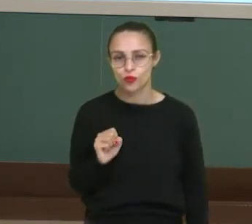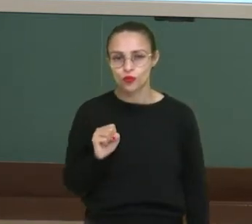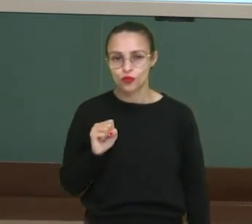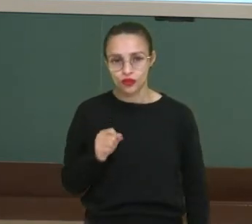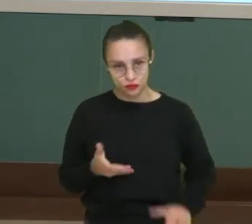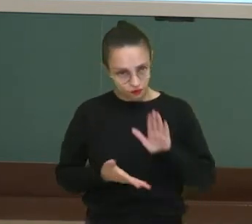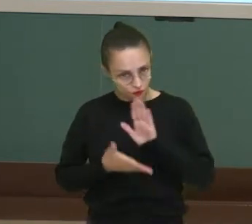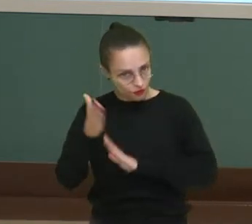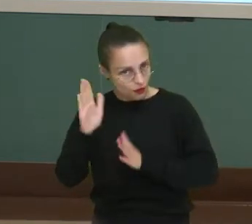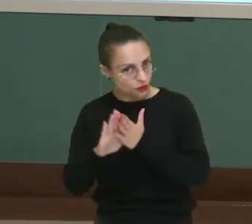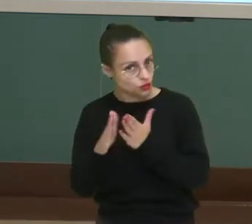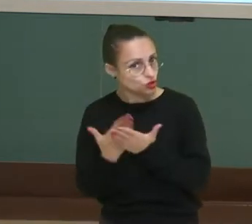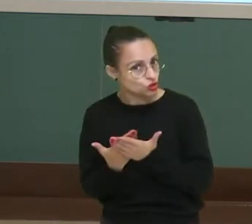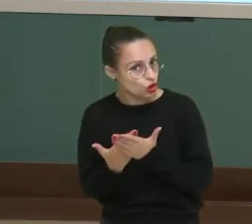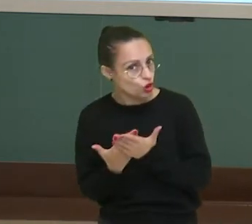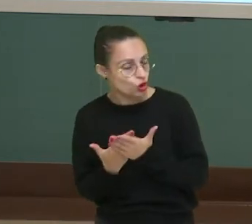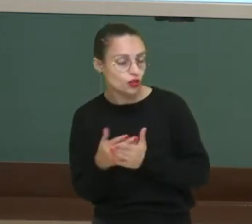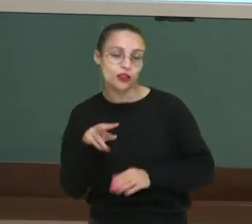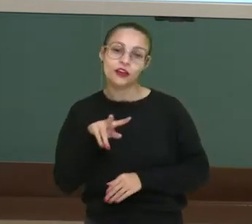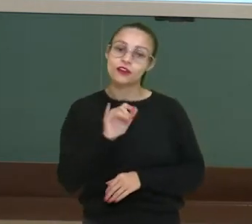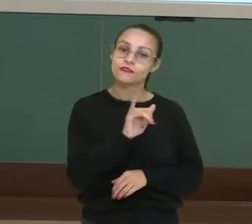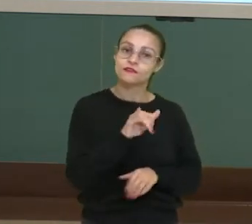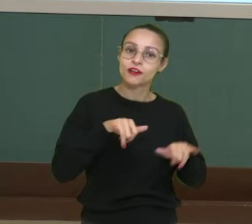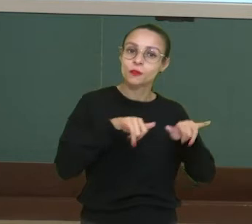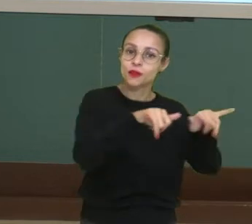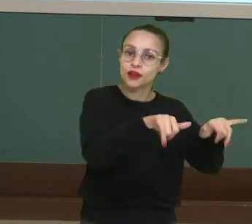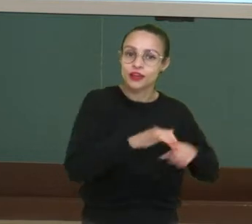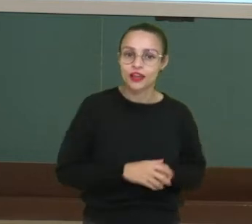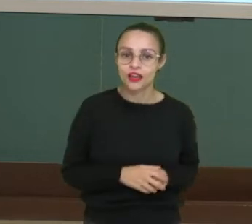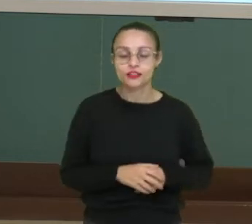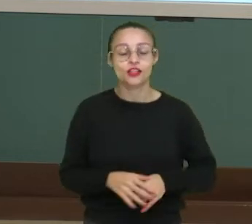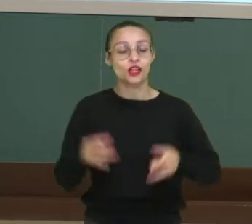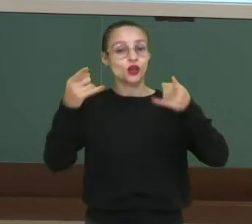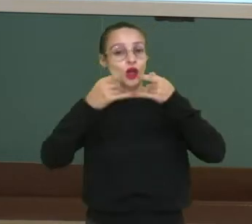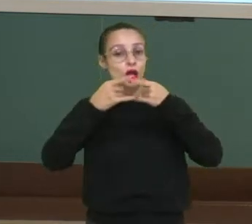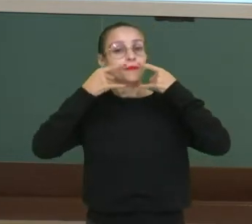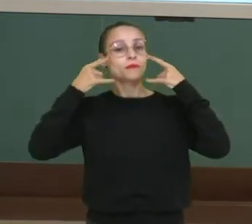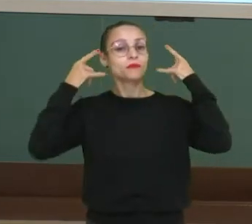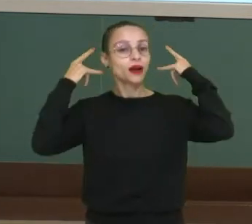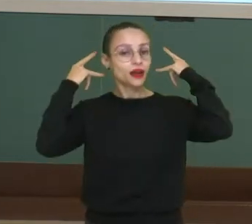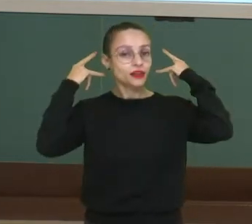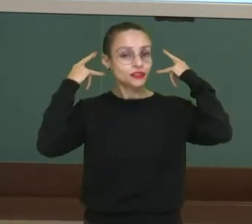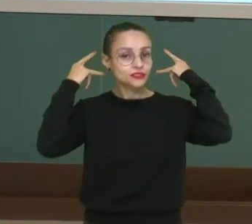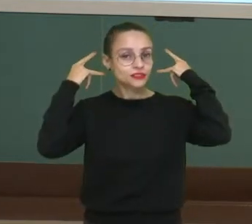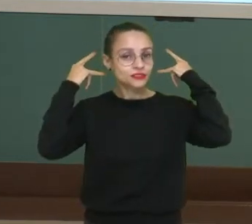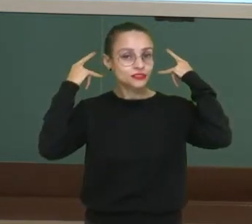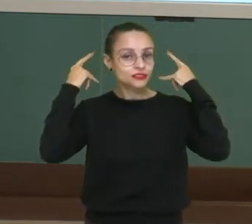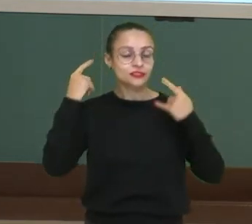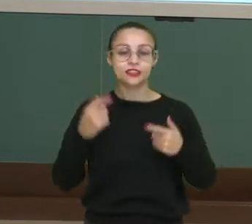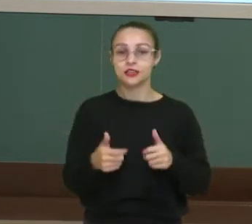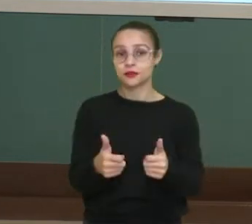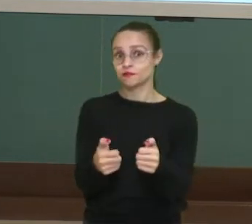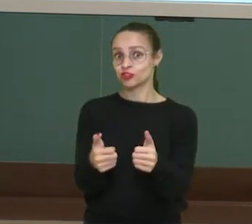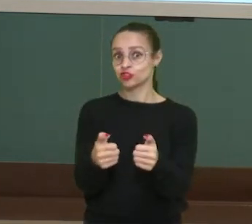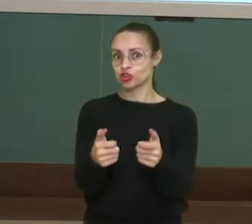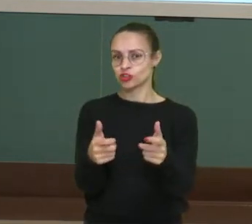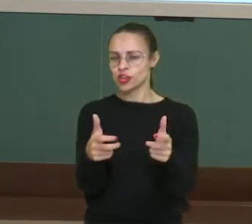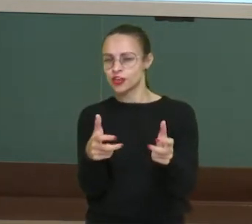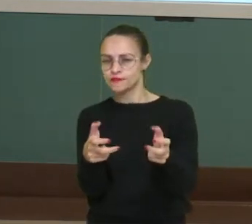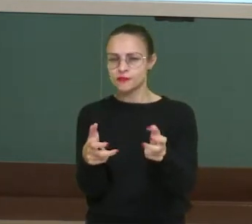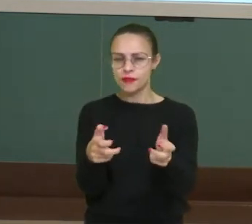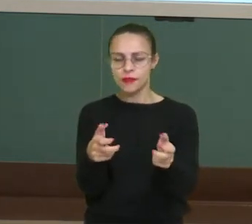para a escola ou vai no mercado, coloca a máscara, joga videogame,